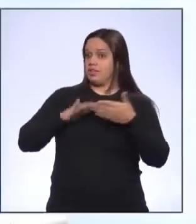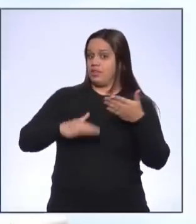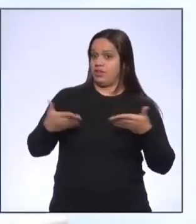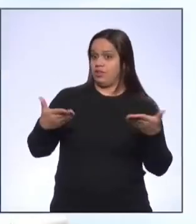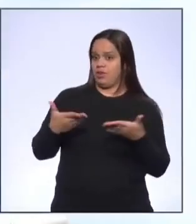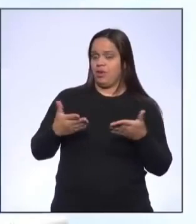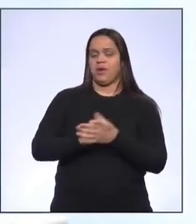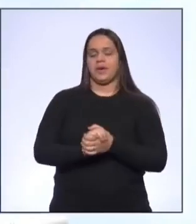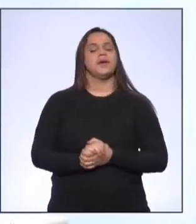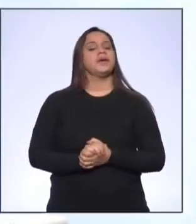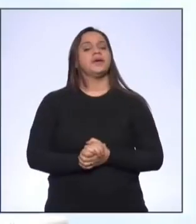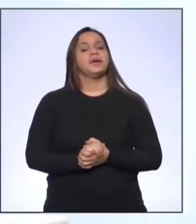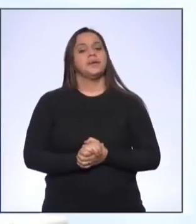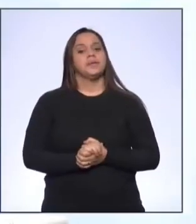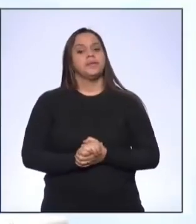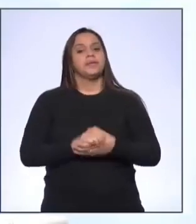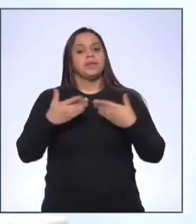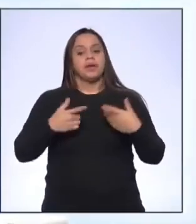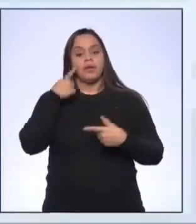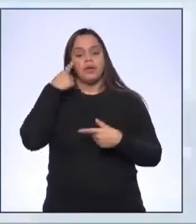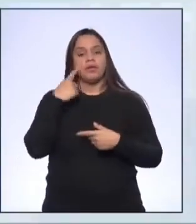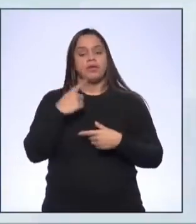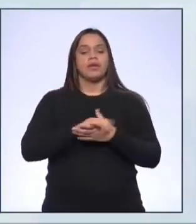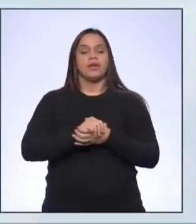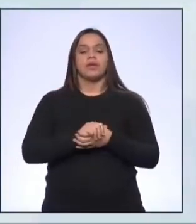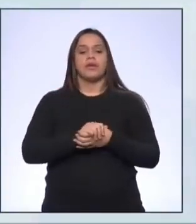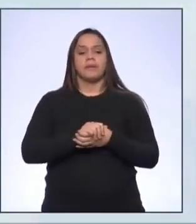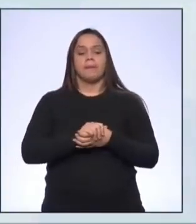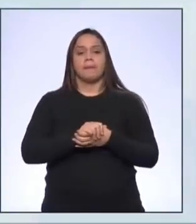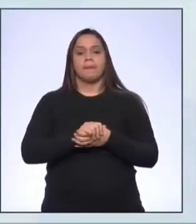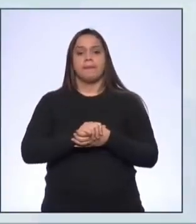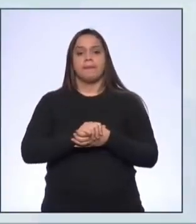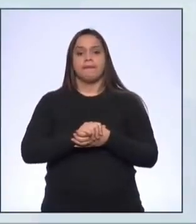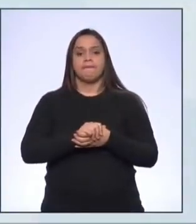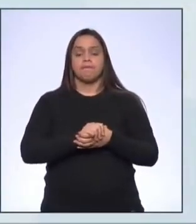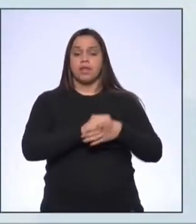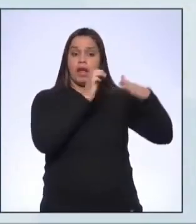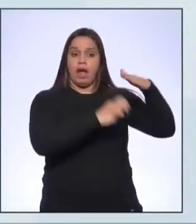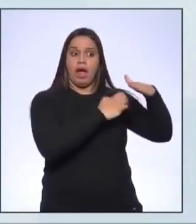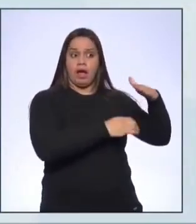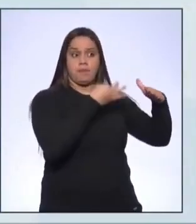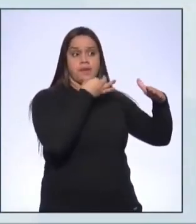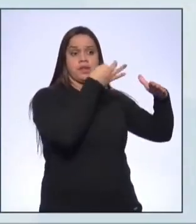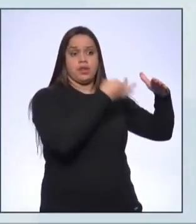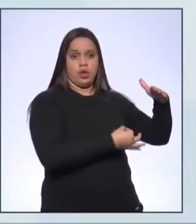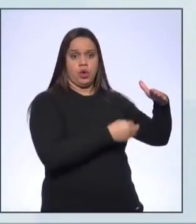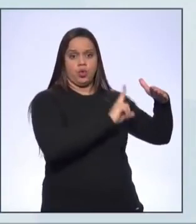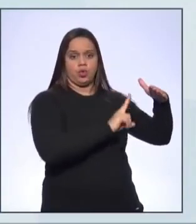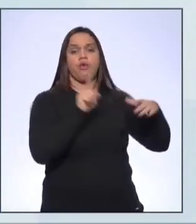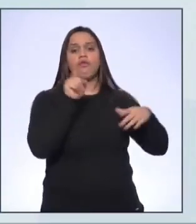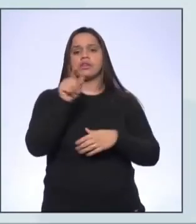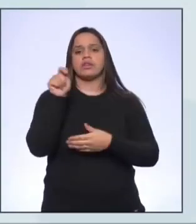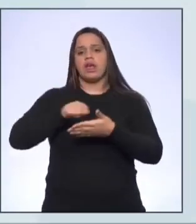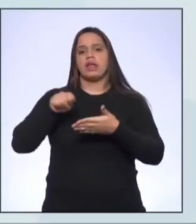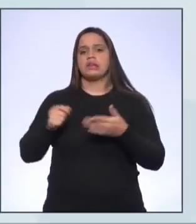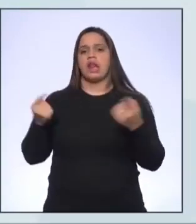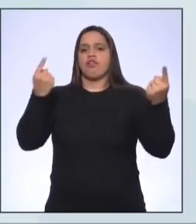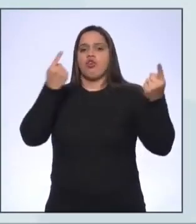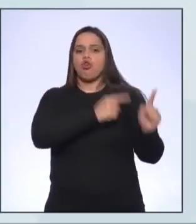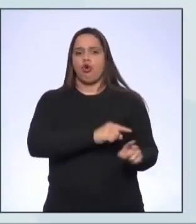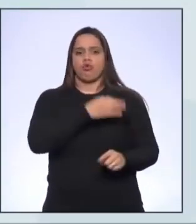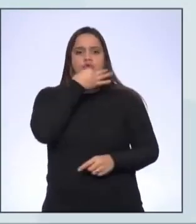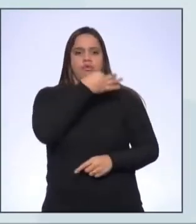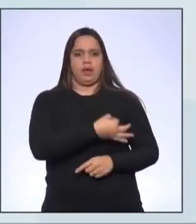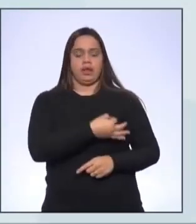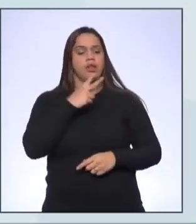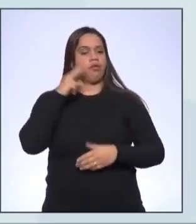só. Vamos lá. Para o argumento usado pelo Laboratório Biocosmético, escreva um contra-argumento. Então, assim, na tela tem um argumento,